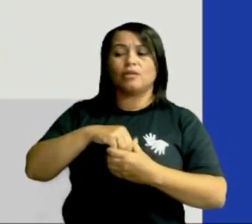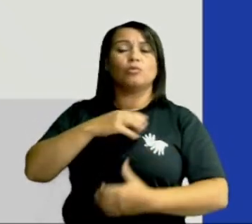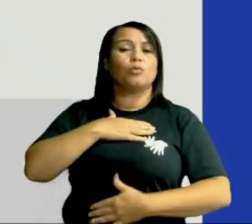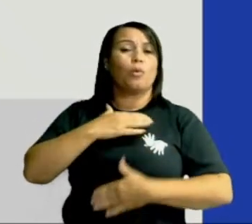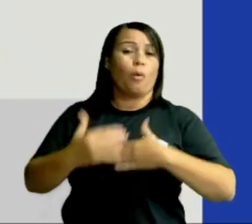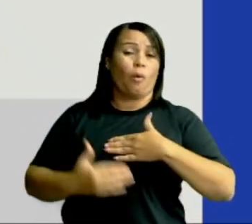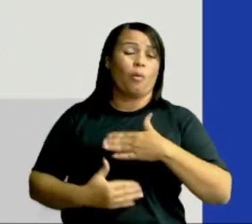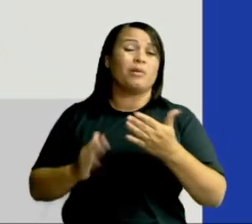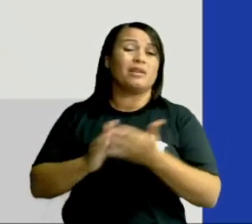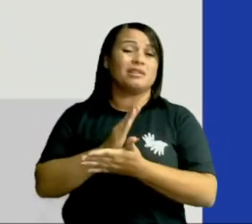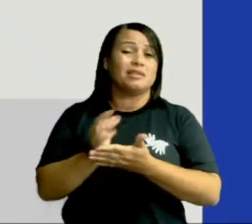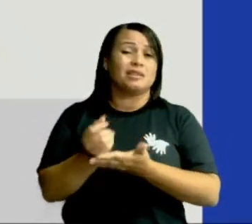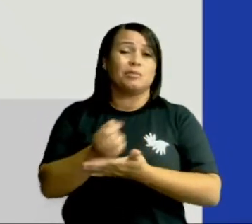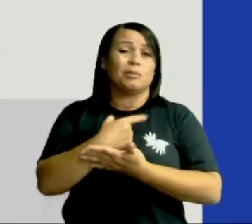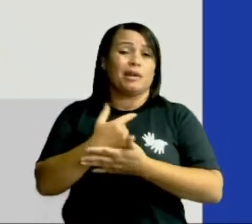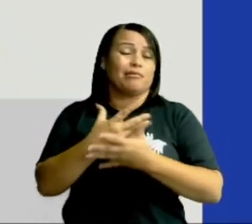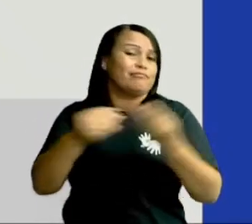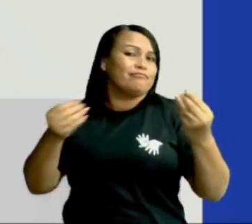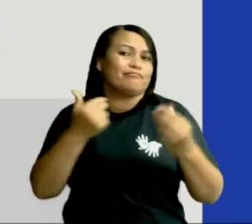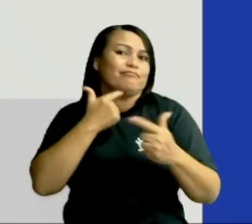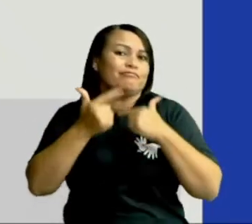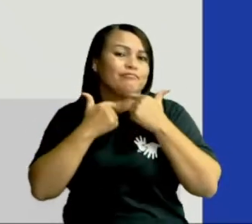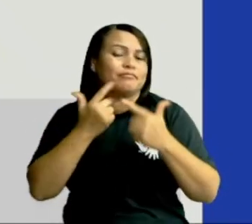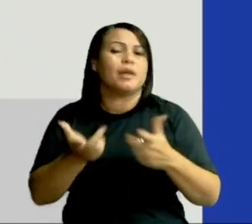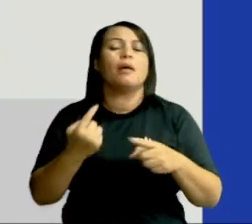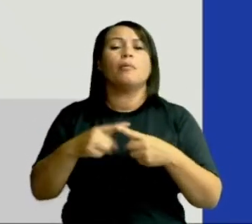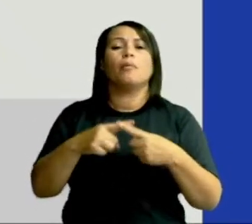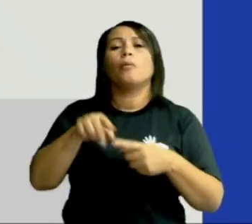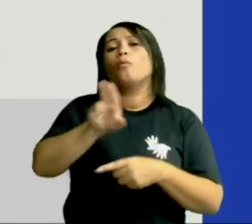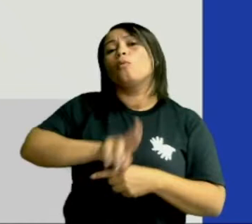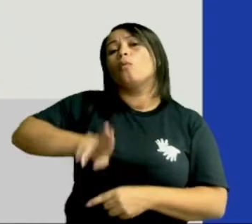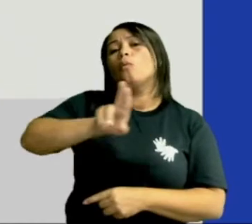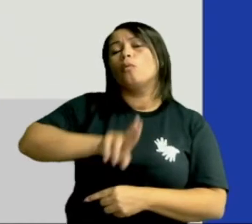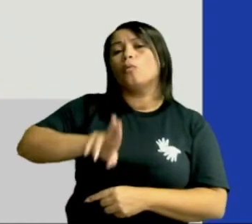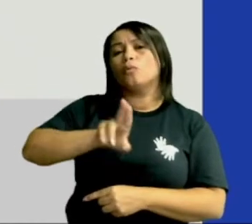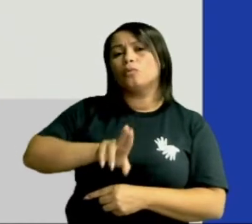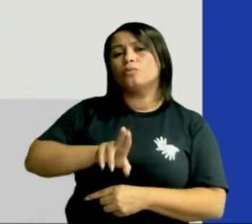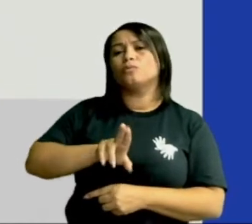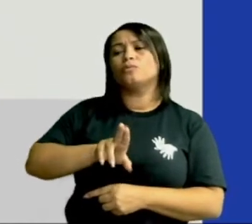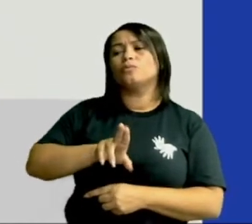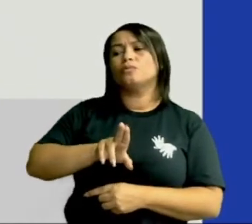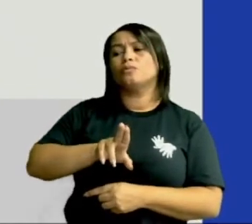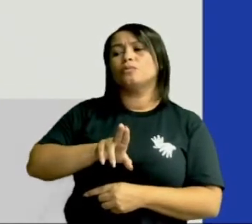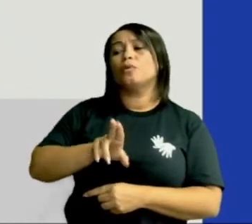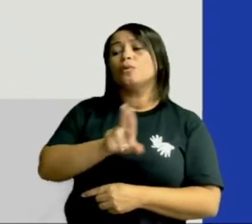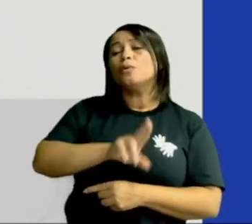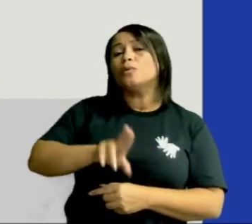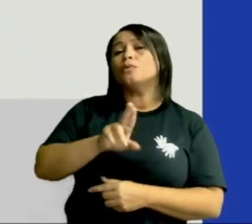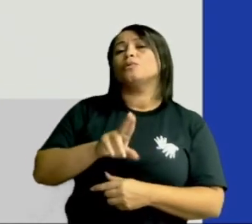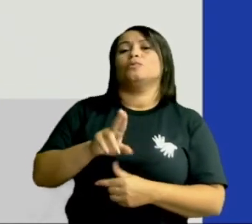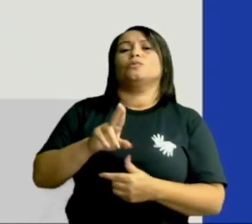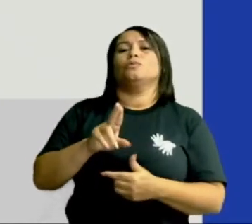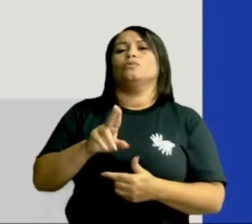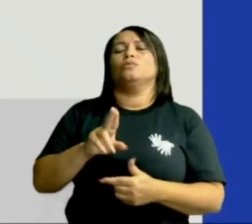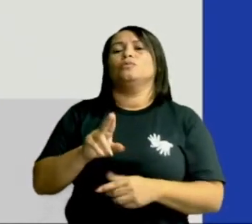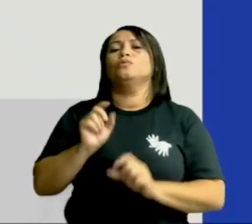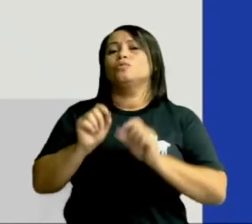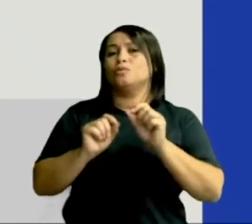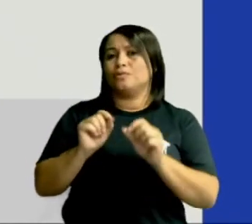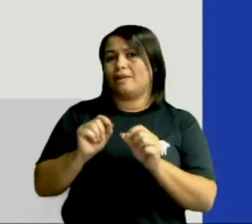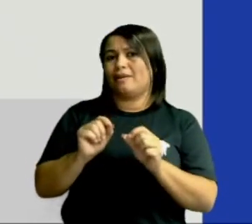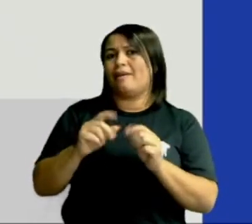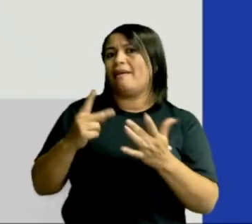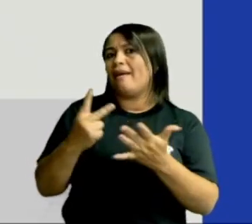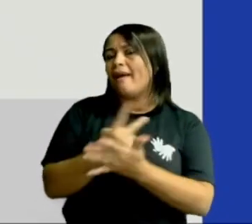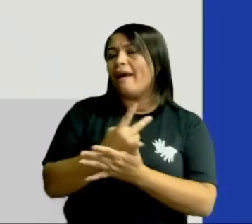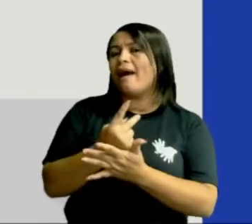a antimicrobianos. Pois é, o uso inadvertido de